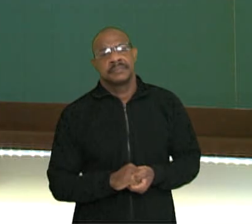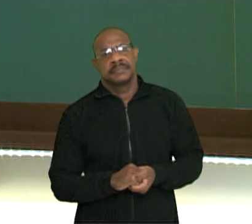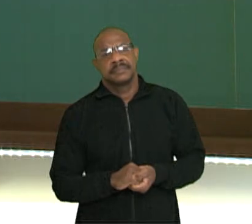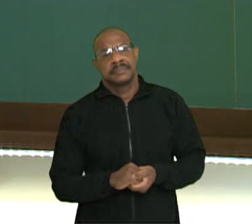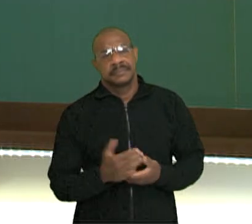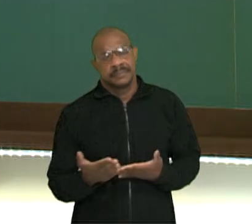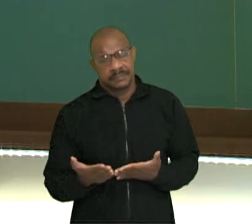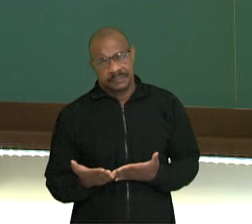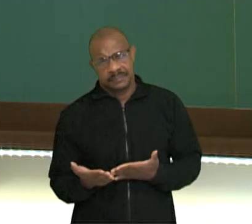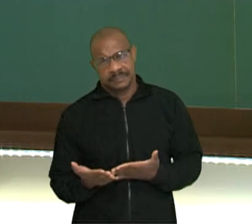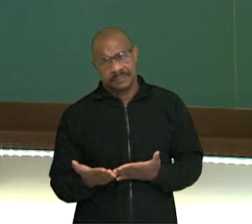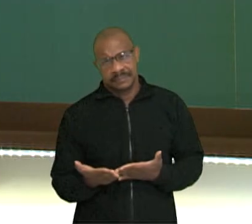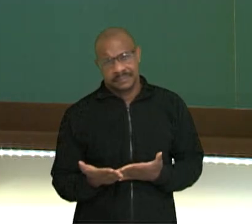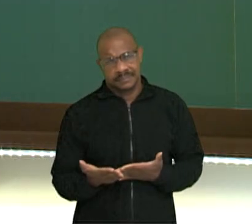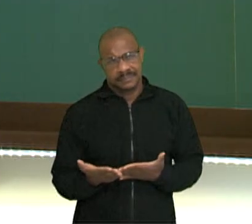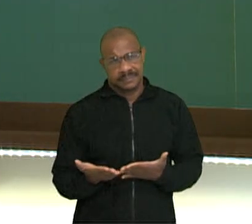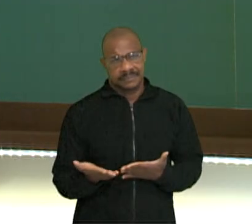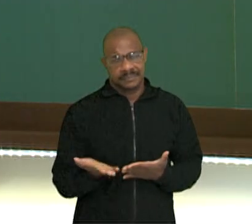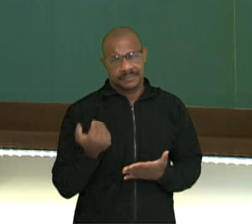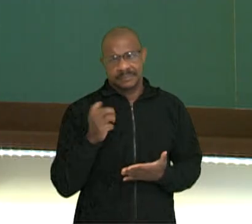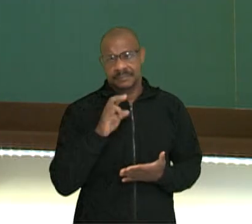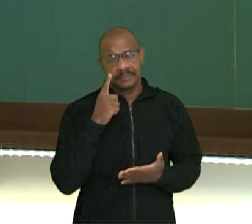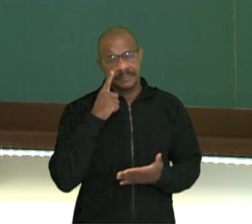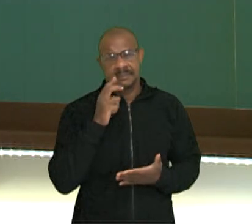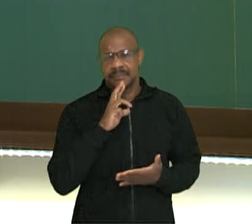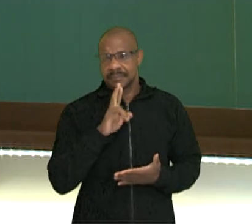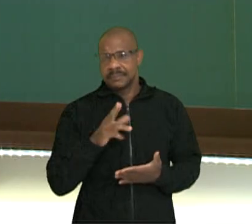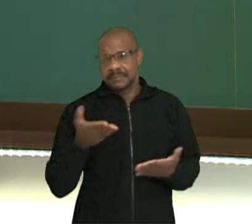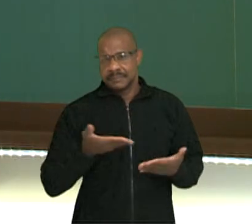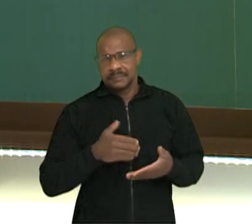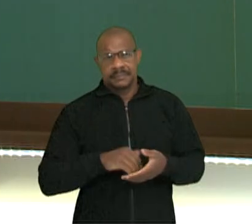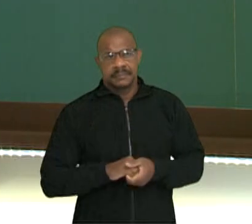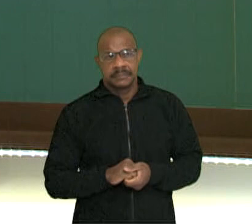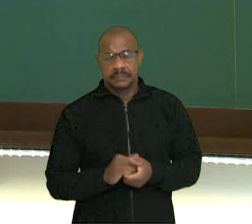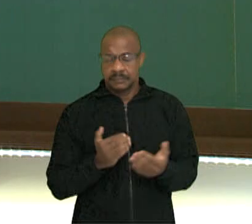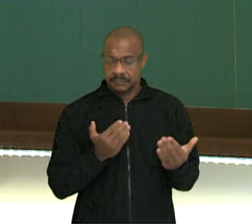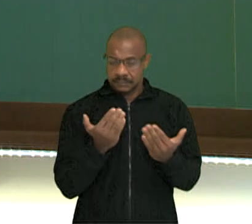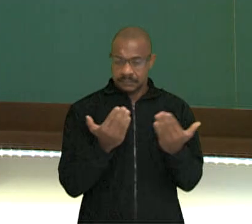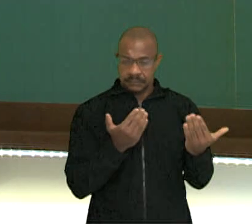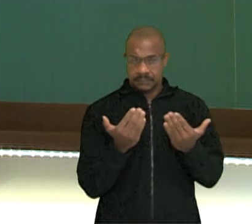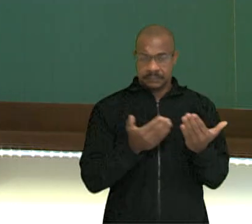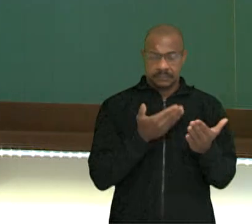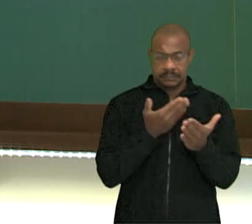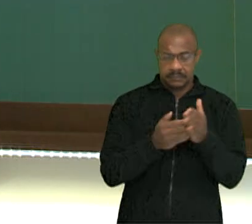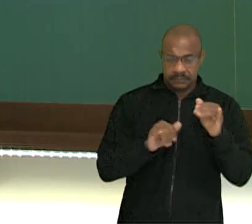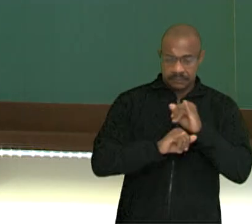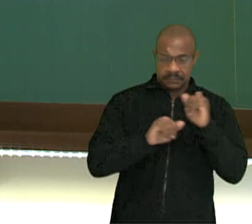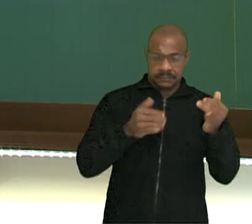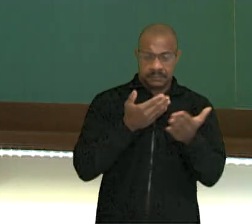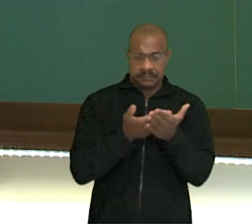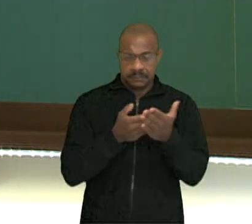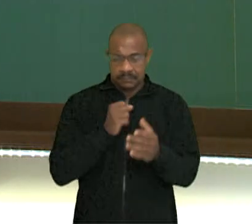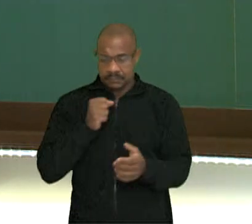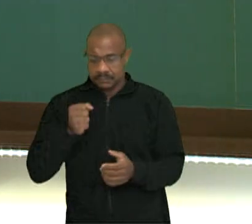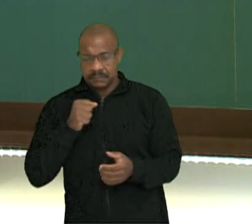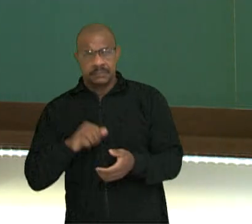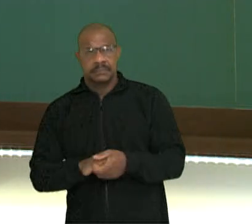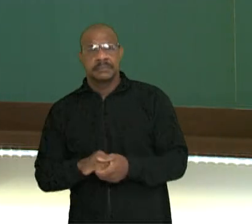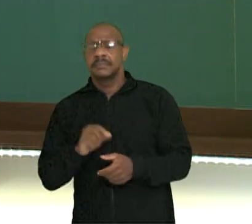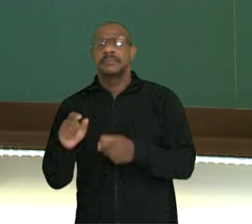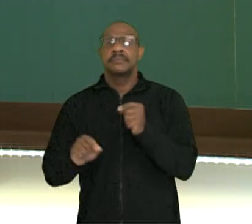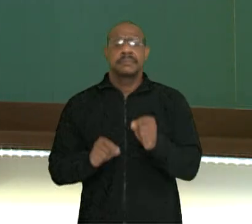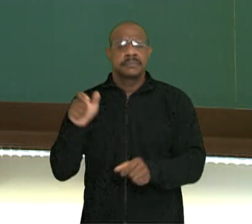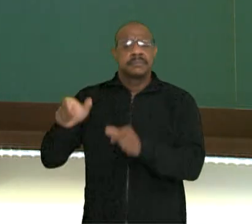Eu disse que era rapidinho? Vem gabaritar comigo. Comparando a notícia estudada e esta reportagem, o que teria